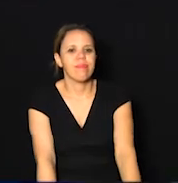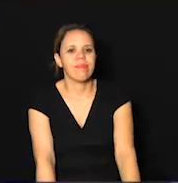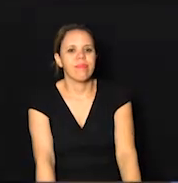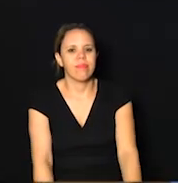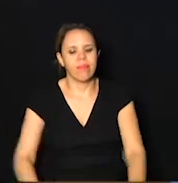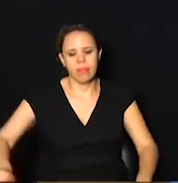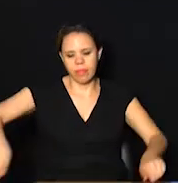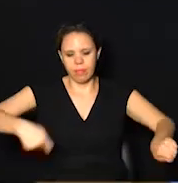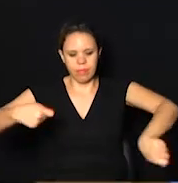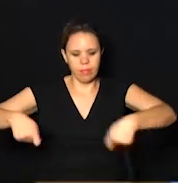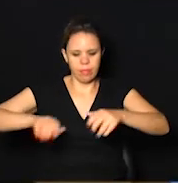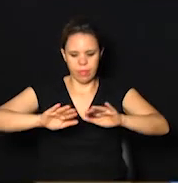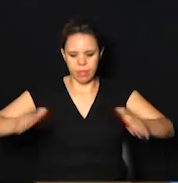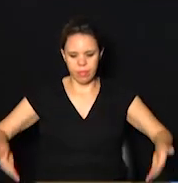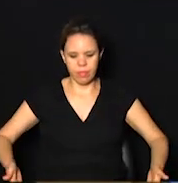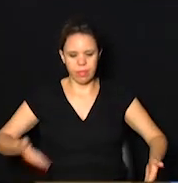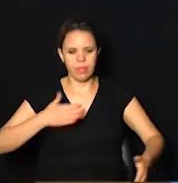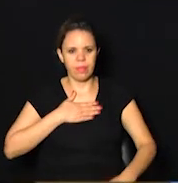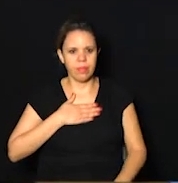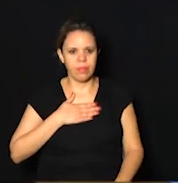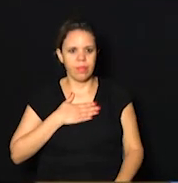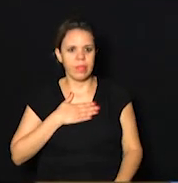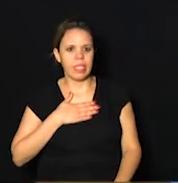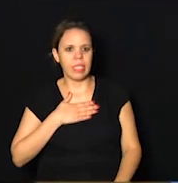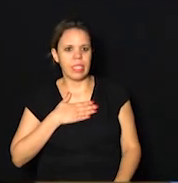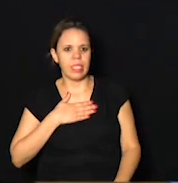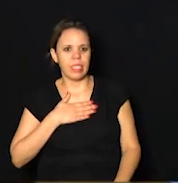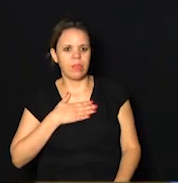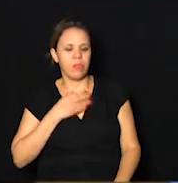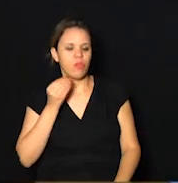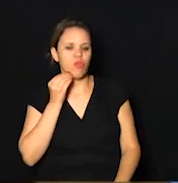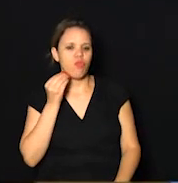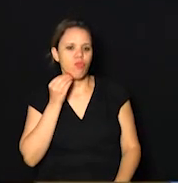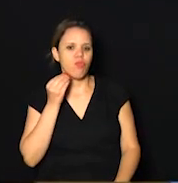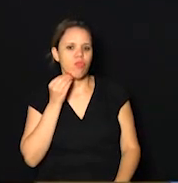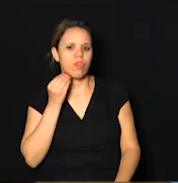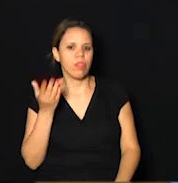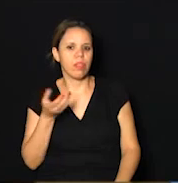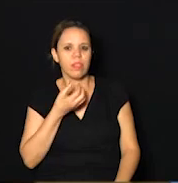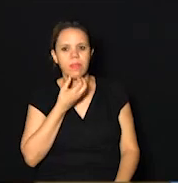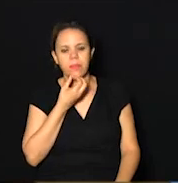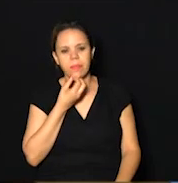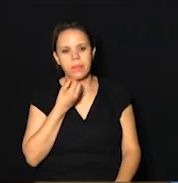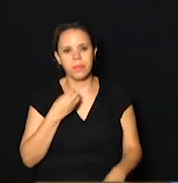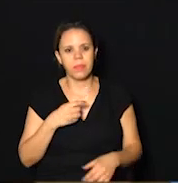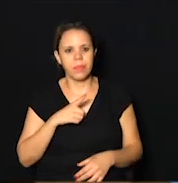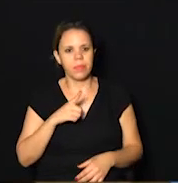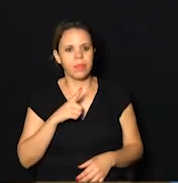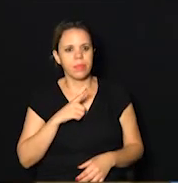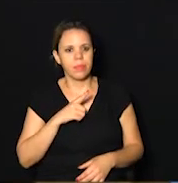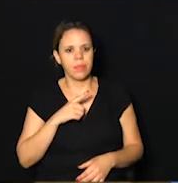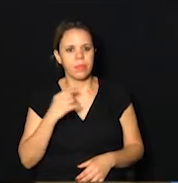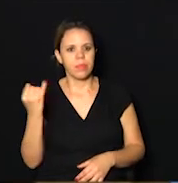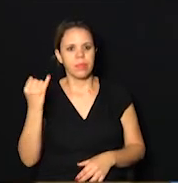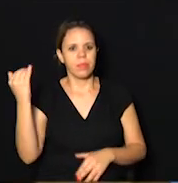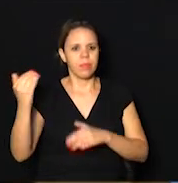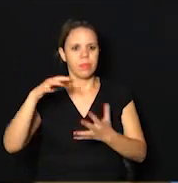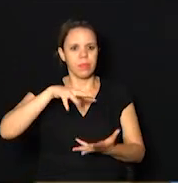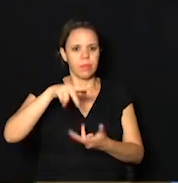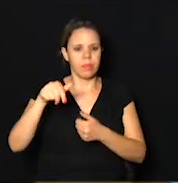o pênis um mês a carla é a minha na minha oportunidade além de ter uma relevância